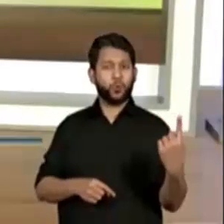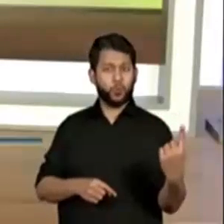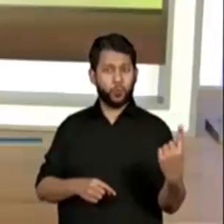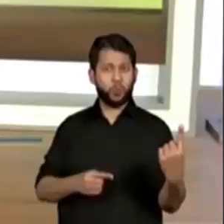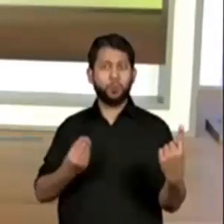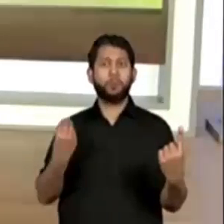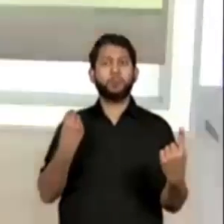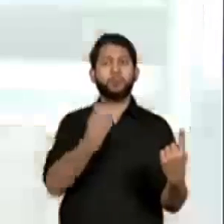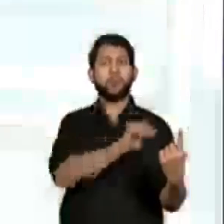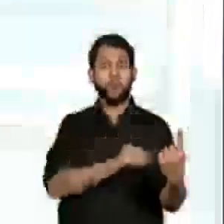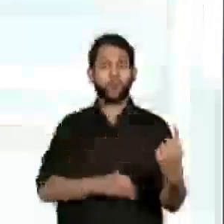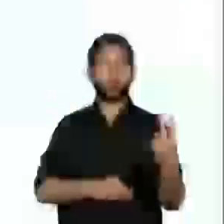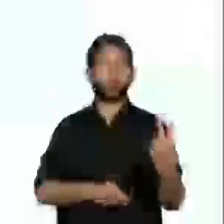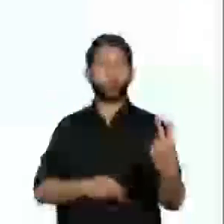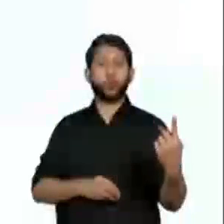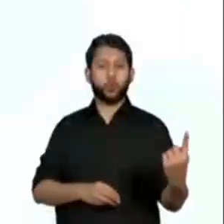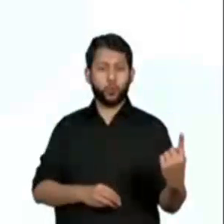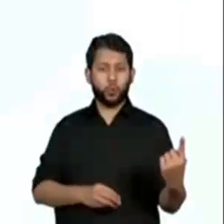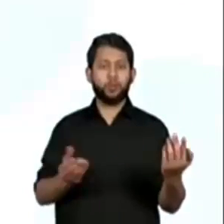vamos continuar.